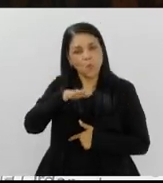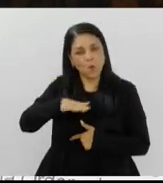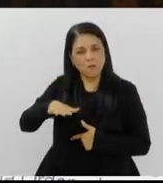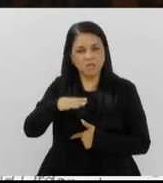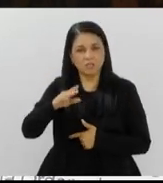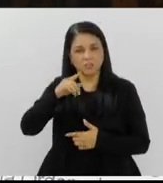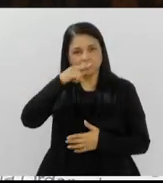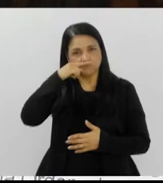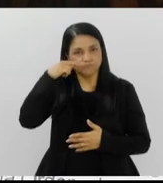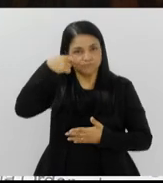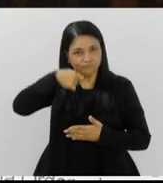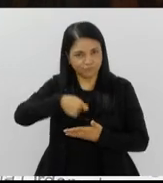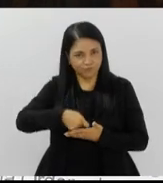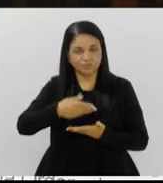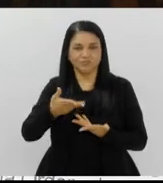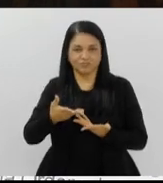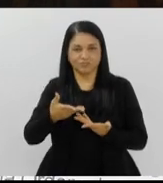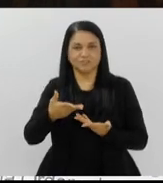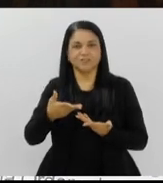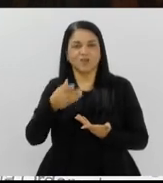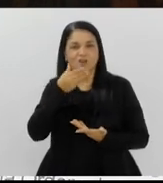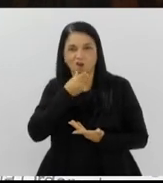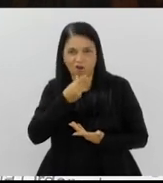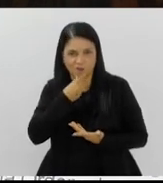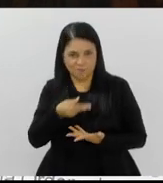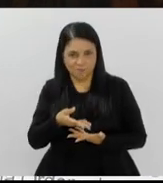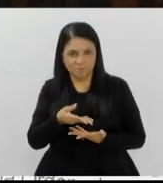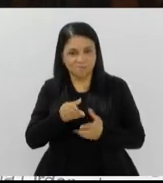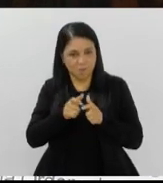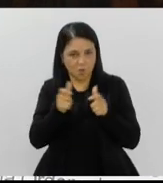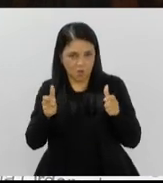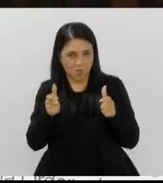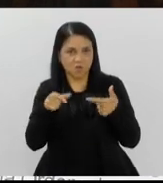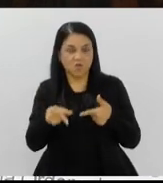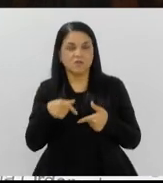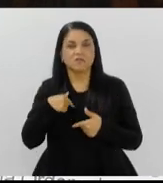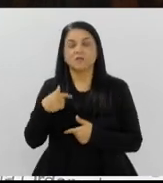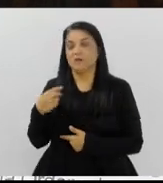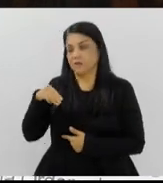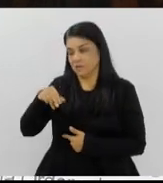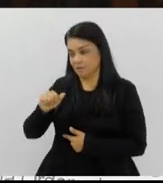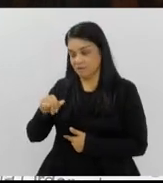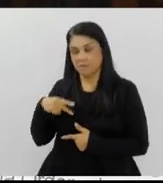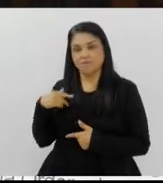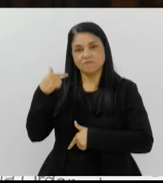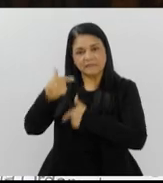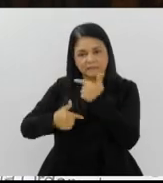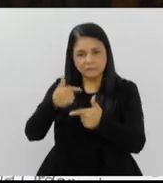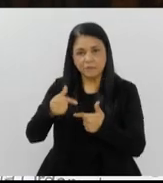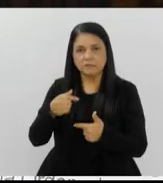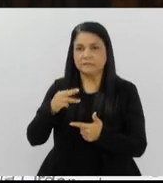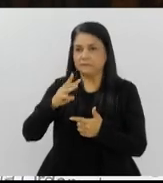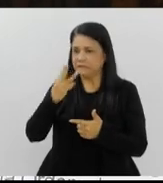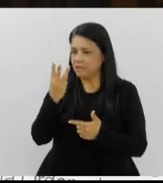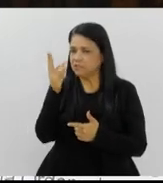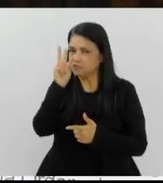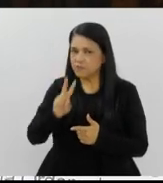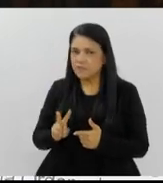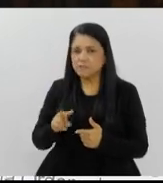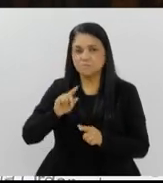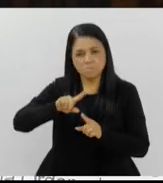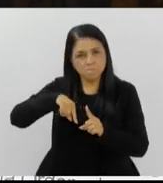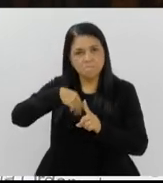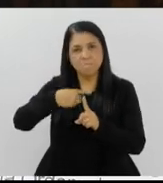masculino. Então, como a própria Ana diz, muitas vezes trabalhamos 3 vezes mais, estudamos 3 vezes mais,